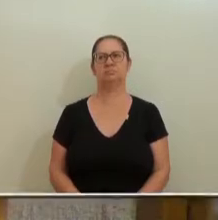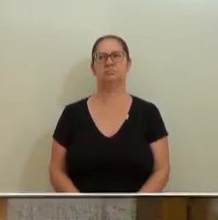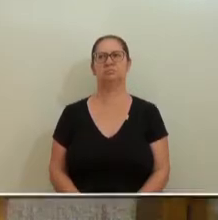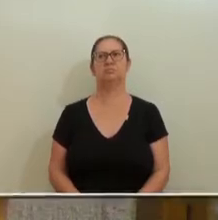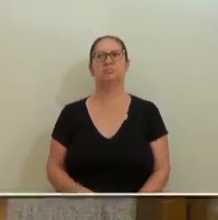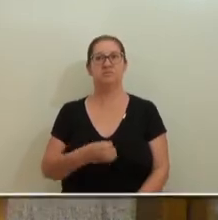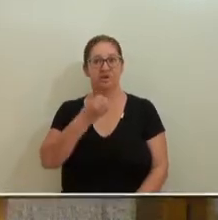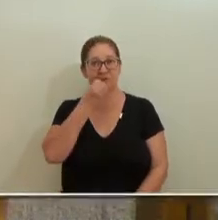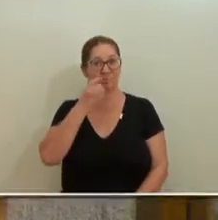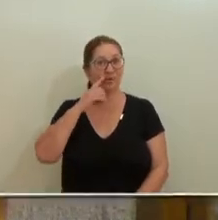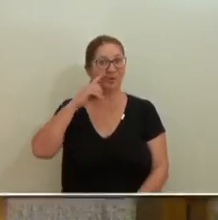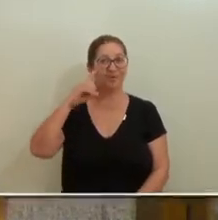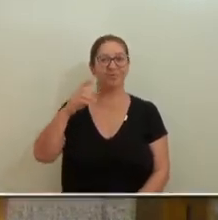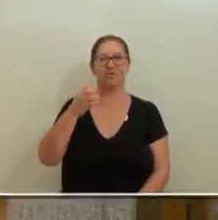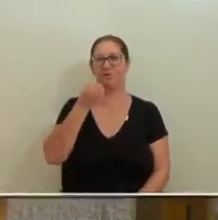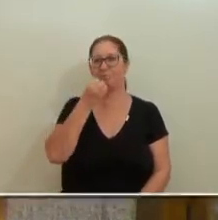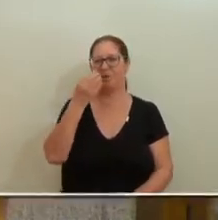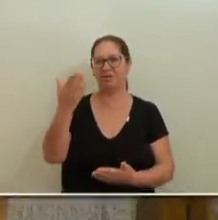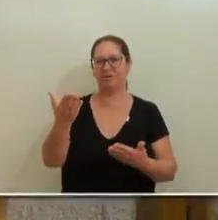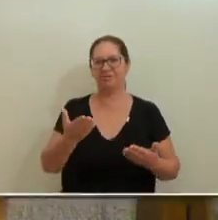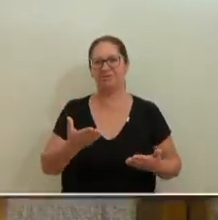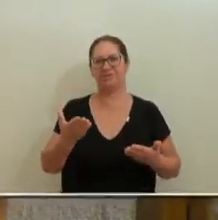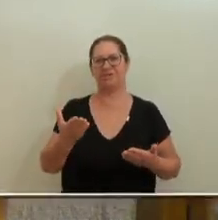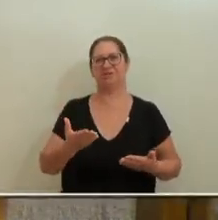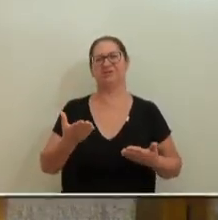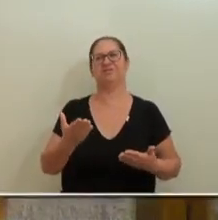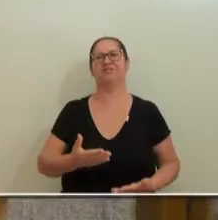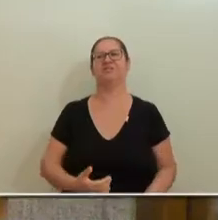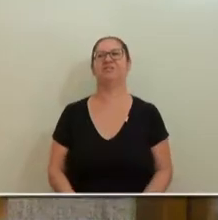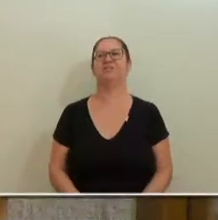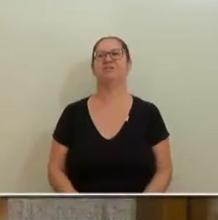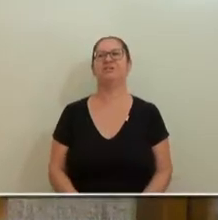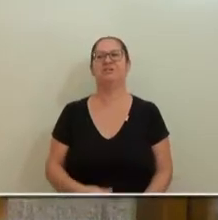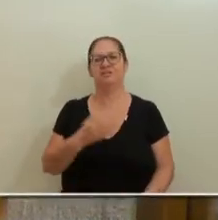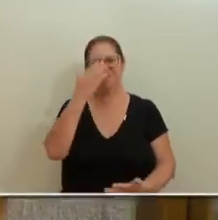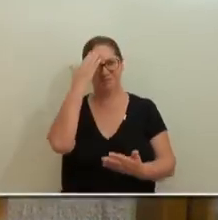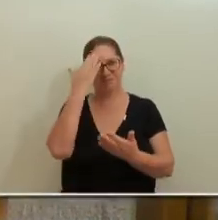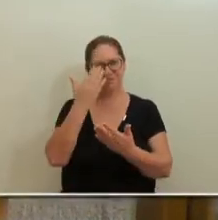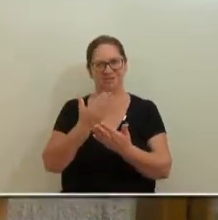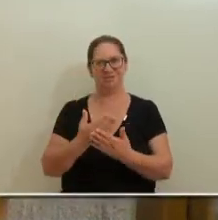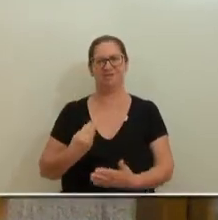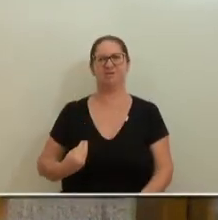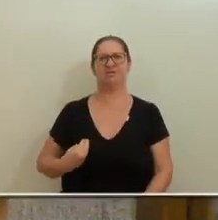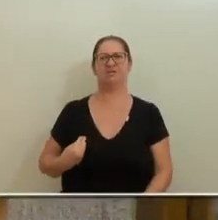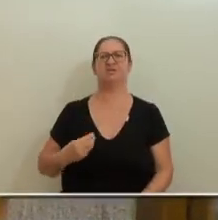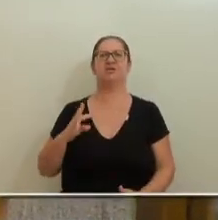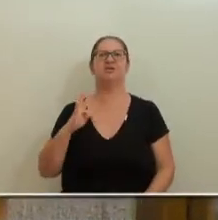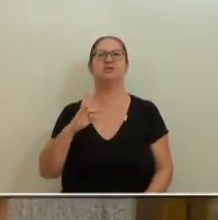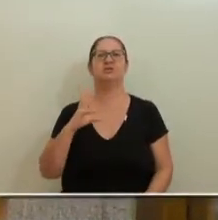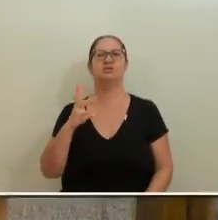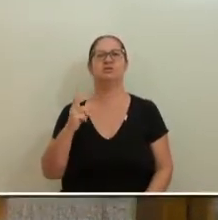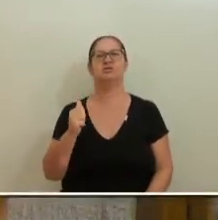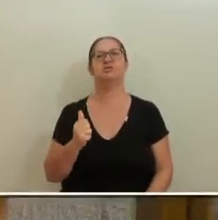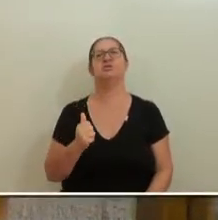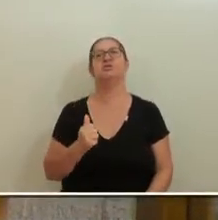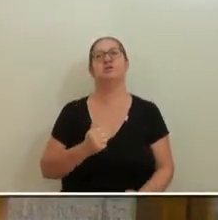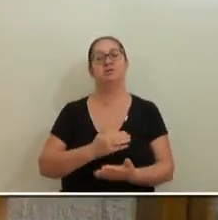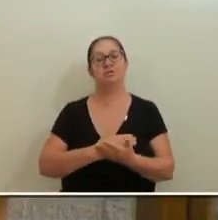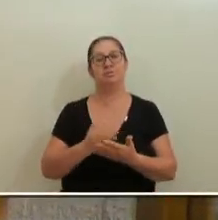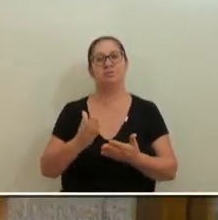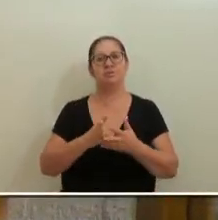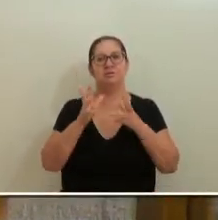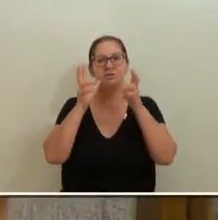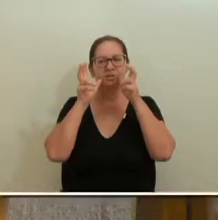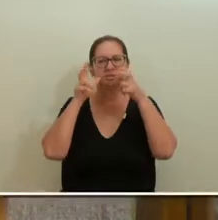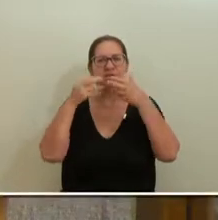Muito bom dia, sejam muito bem-vindos. Agradecemos a presença de todos, damos início à sessão solene